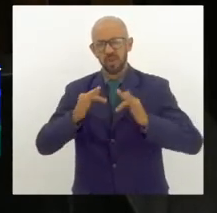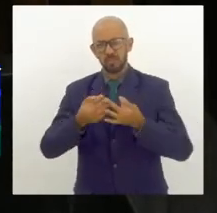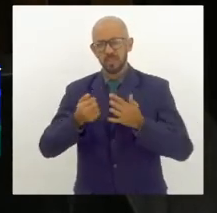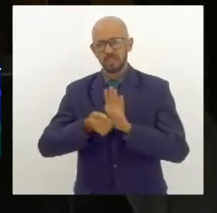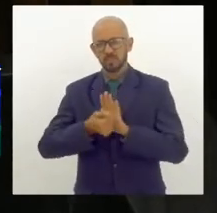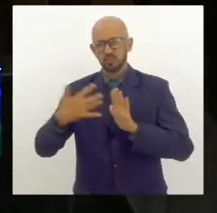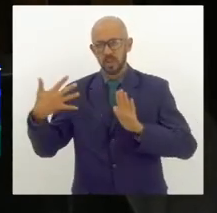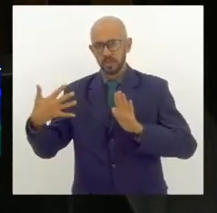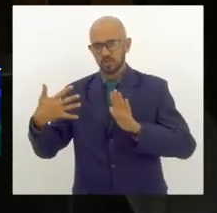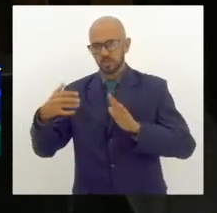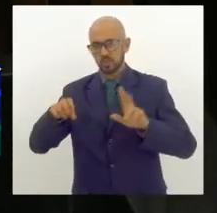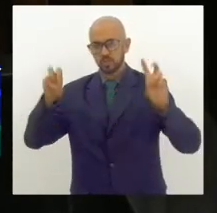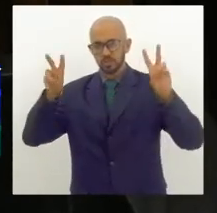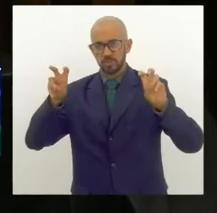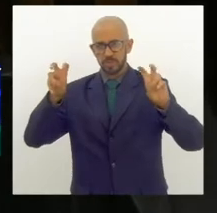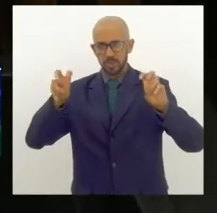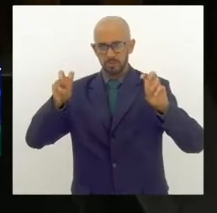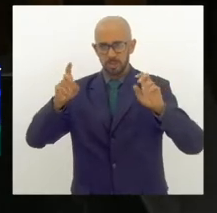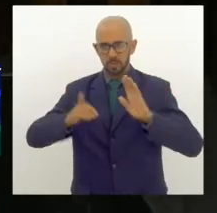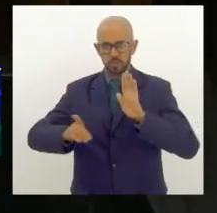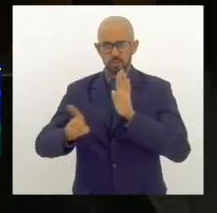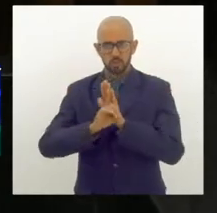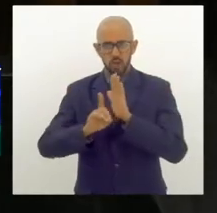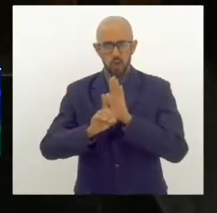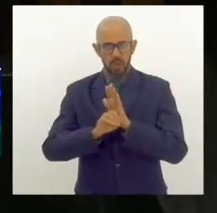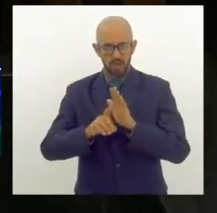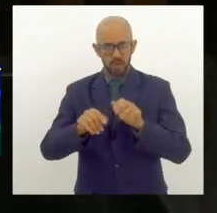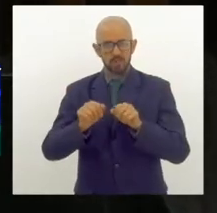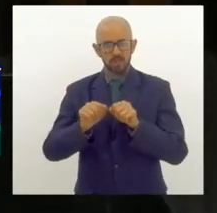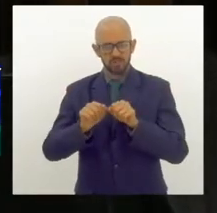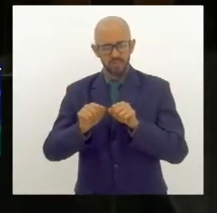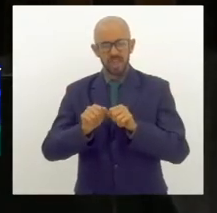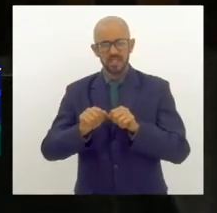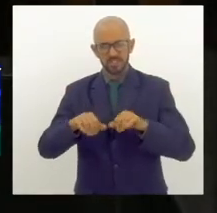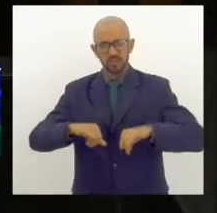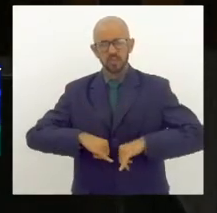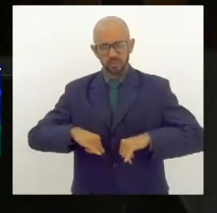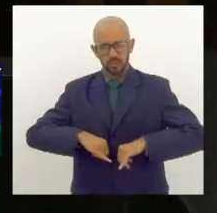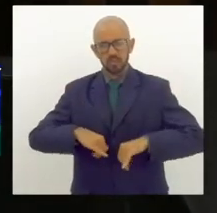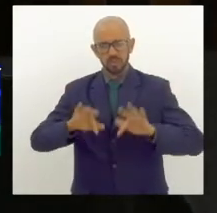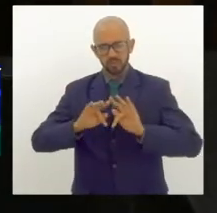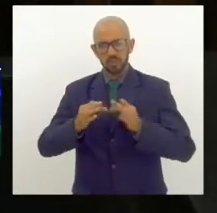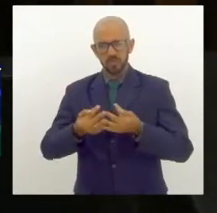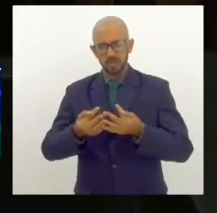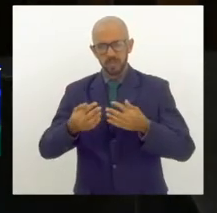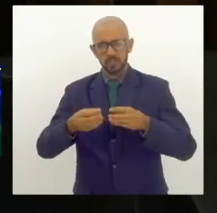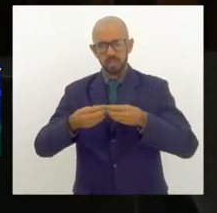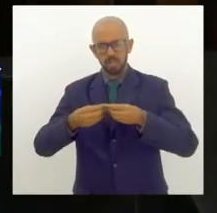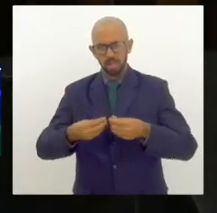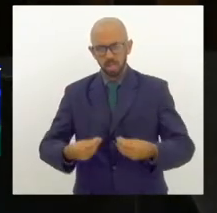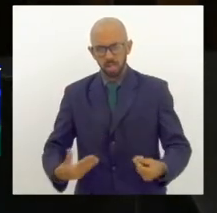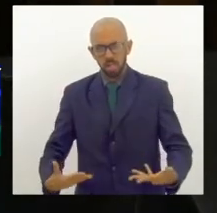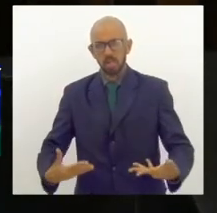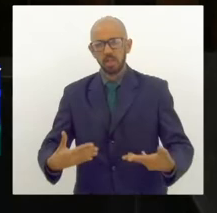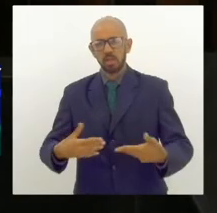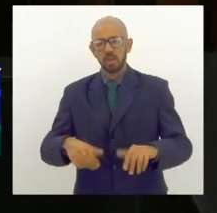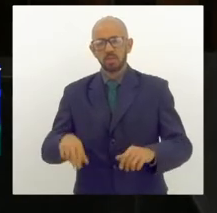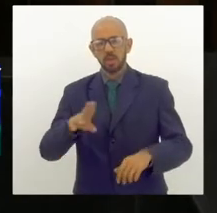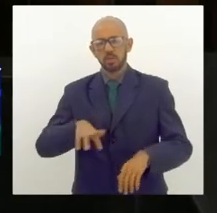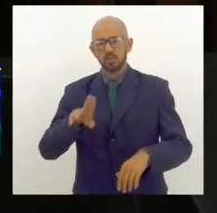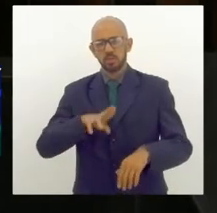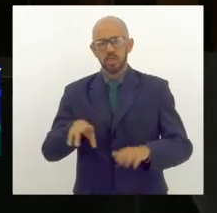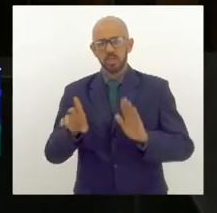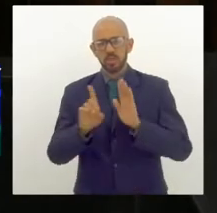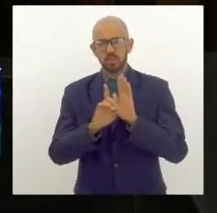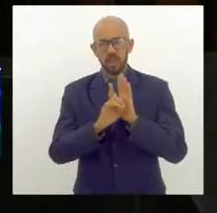esse tema, a droga, aflige famílias. Famílias são dizimadas por conta da droga, do consumo, da